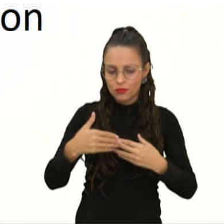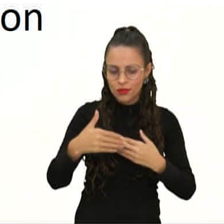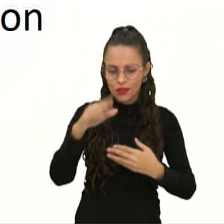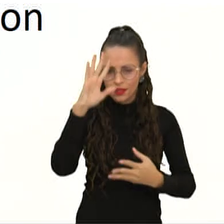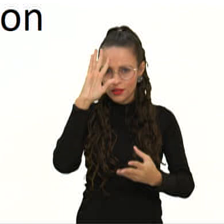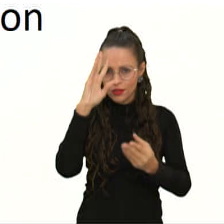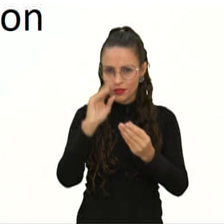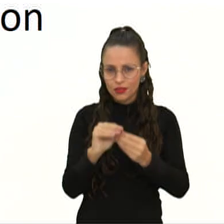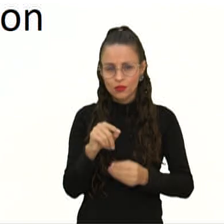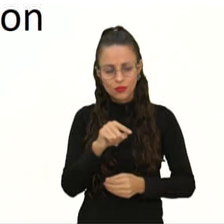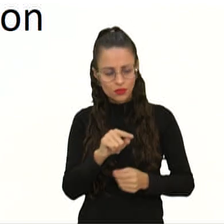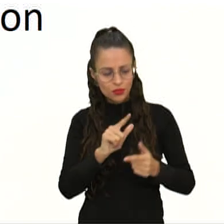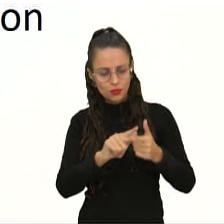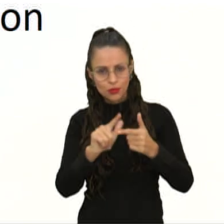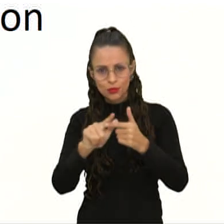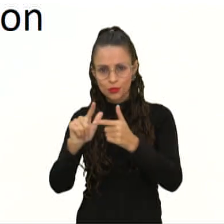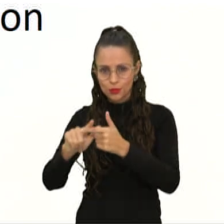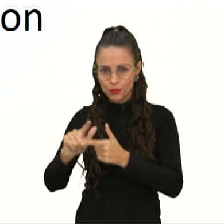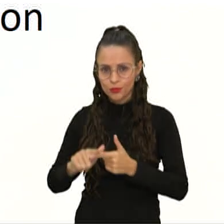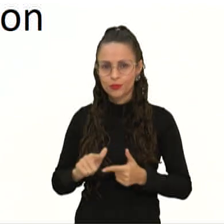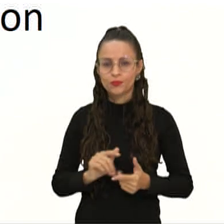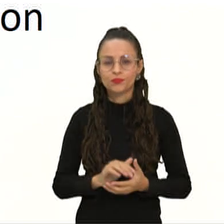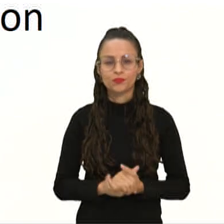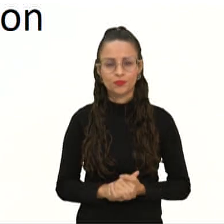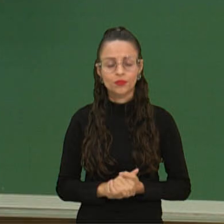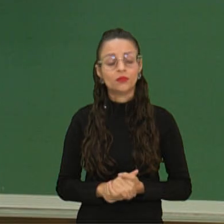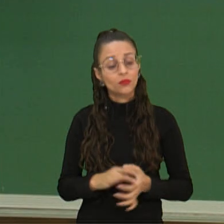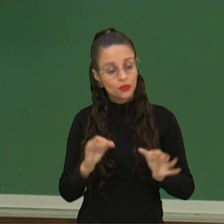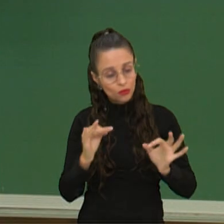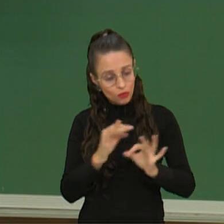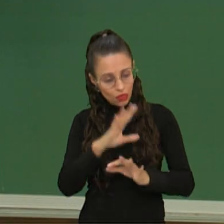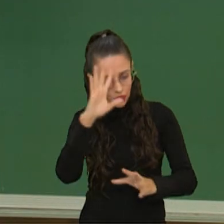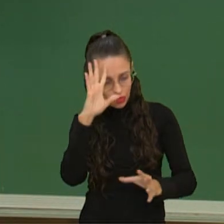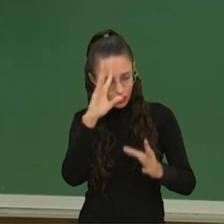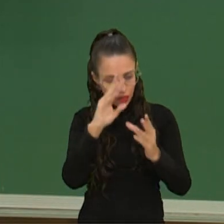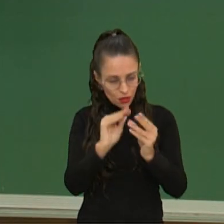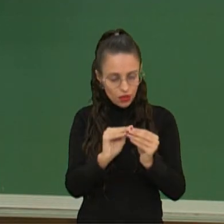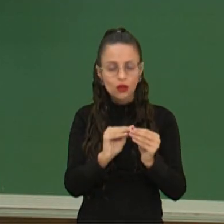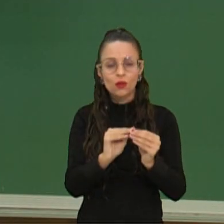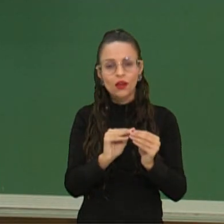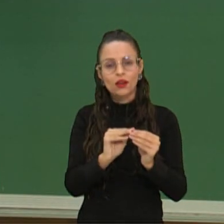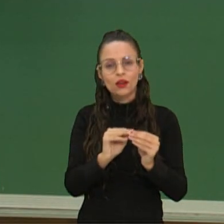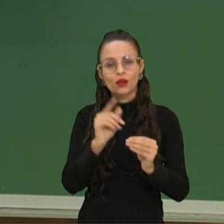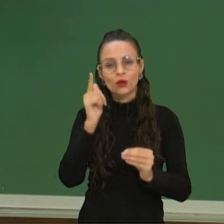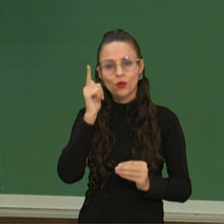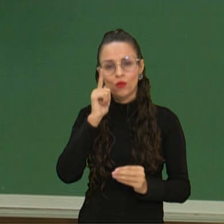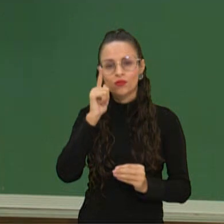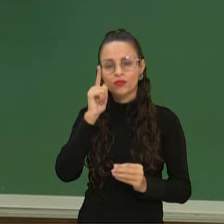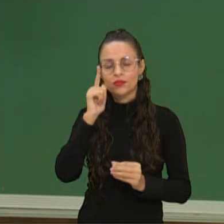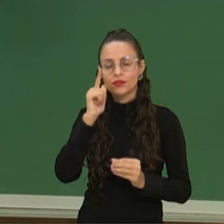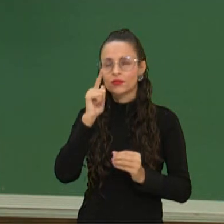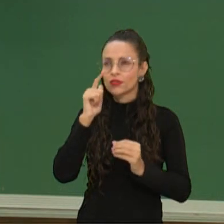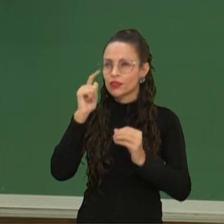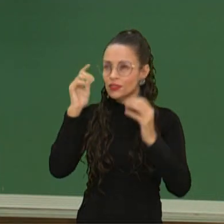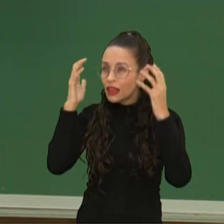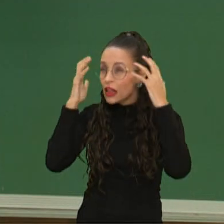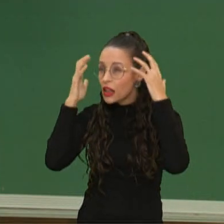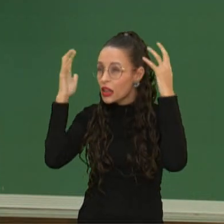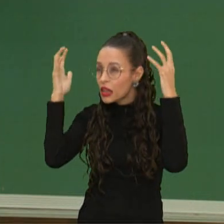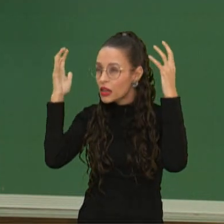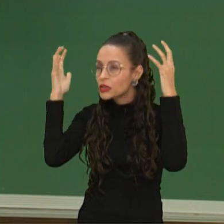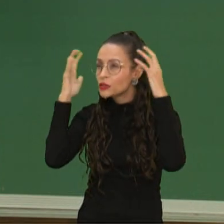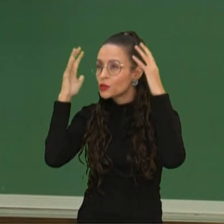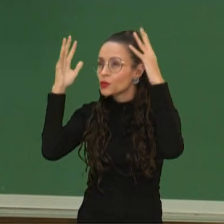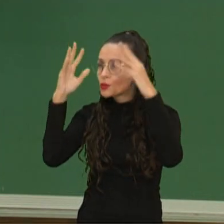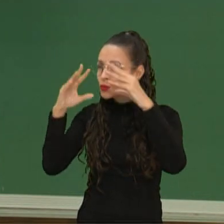todos aqueles problemas. E finalmente, depois de entender tudo isso, a gente consegue voltar para os trilhos e superar o erro e seguir